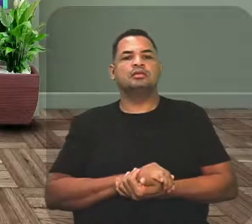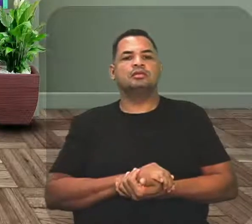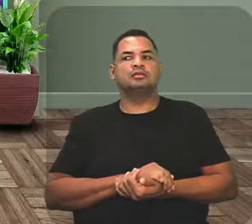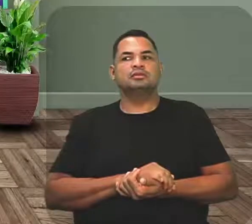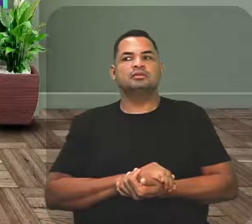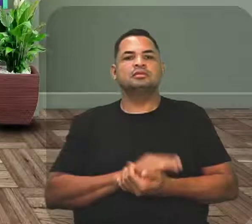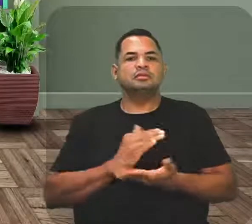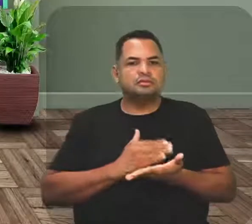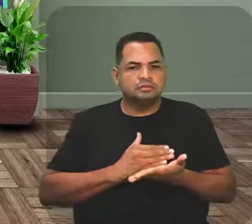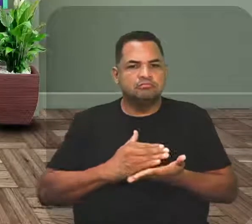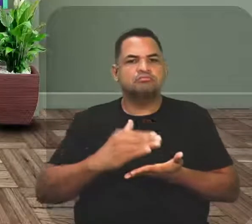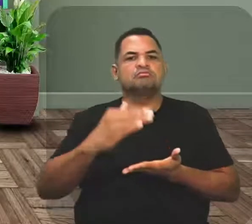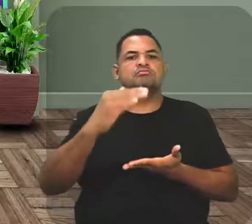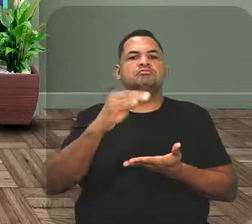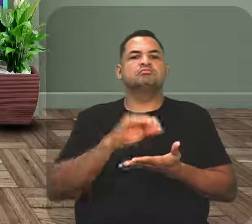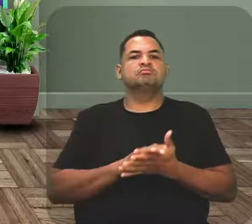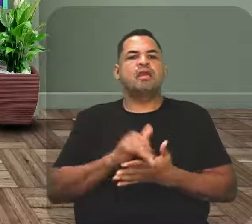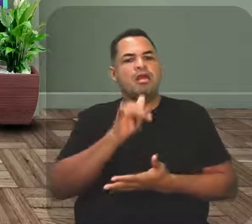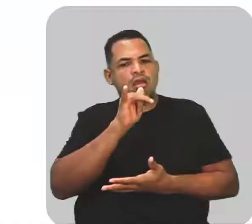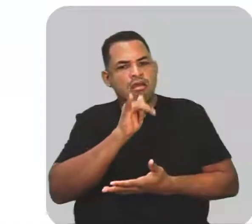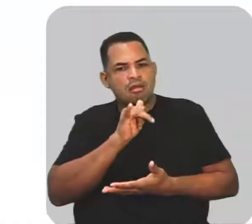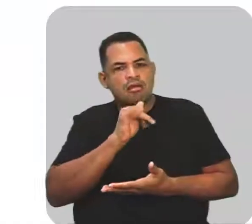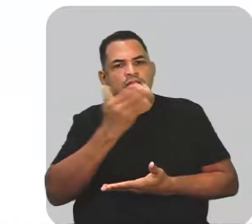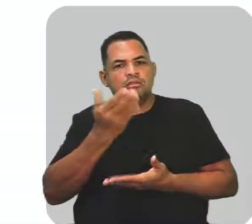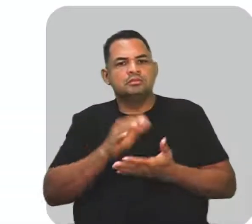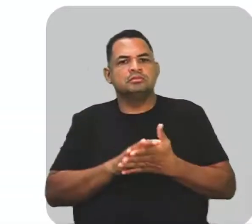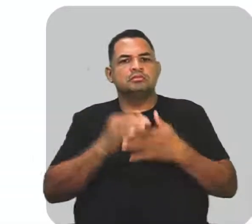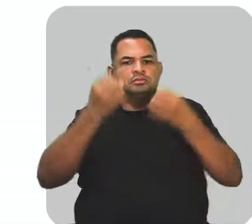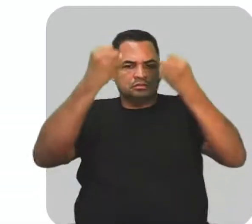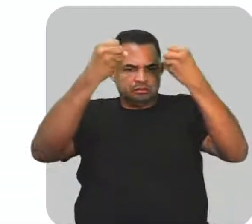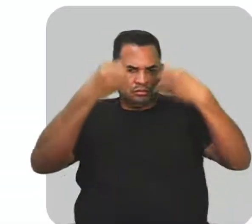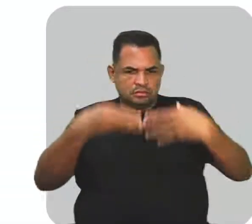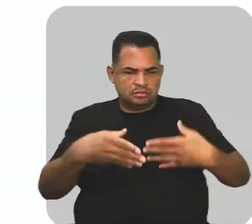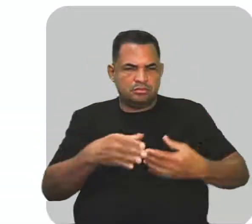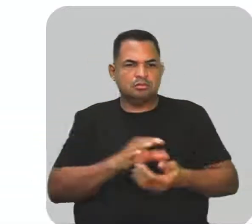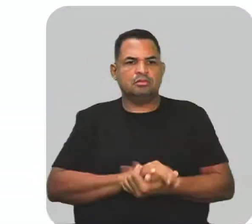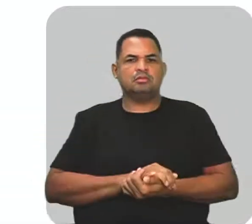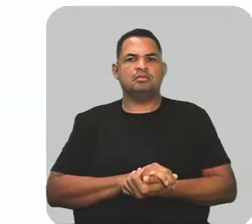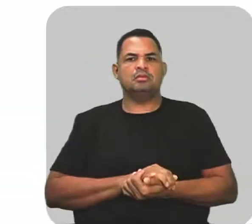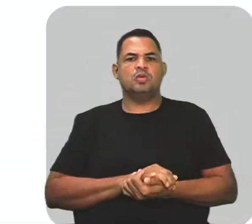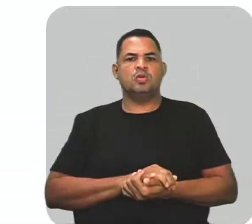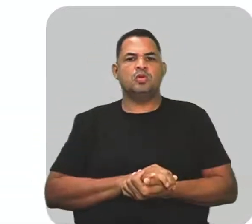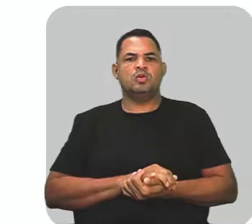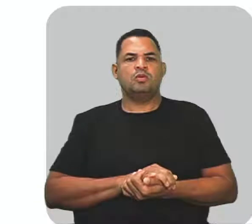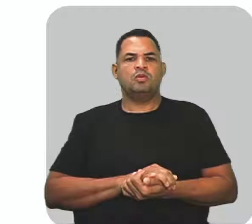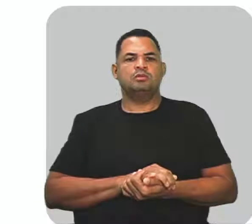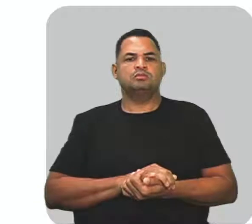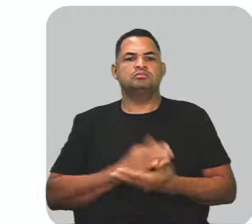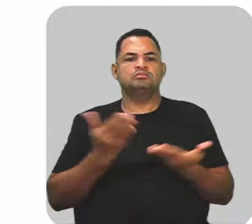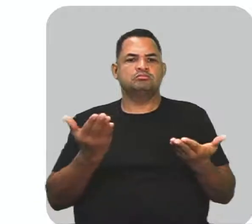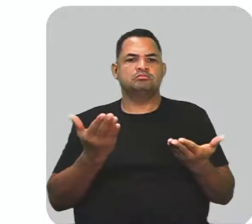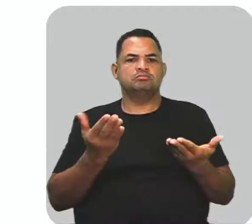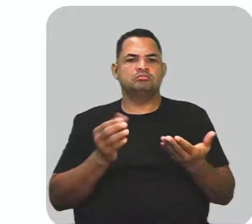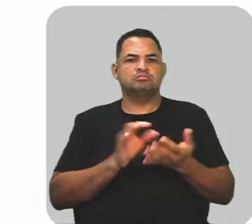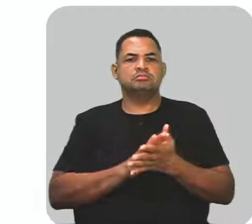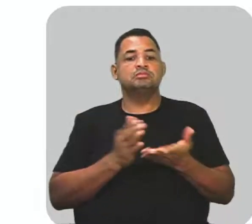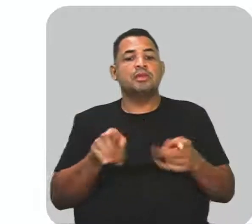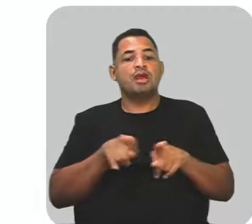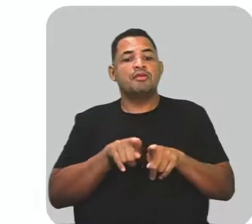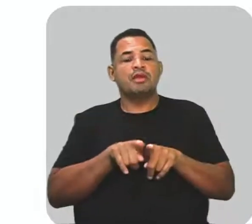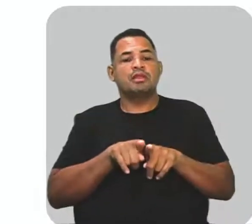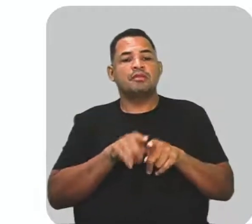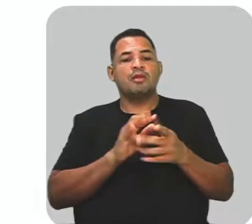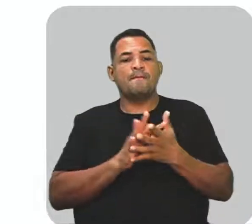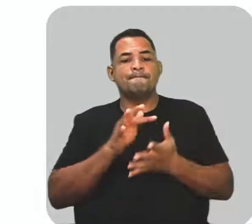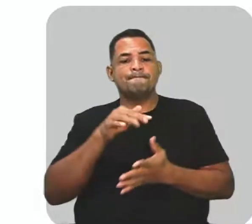nós vamos avançando, mais exemplos, né? Falando aí sobre a questão agora, além de ser oração, nós